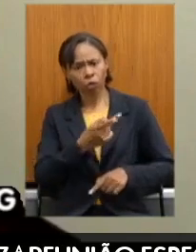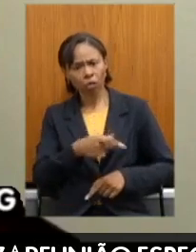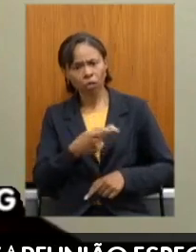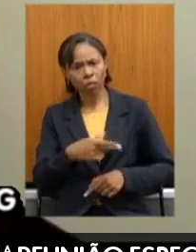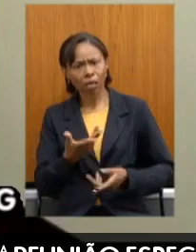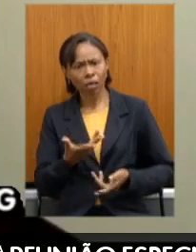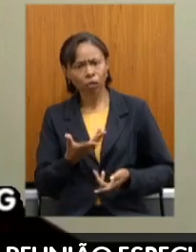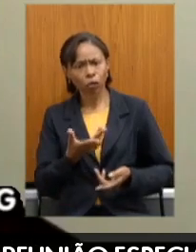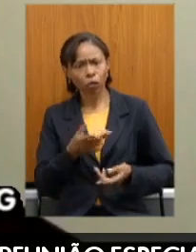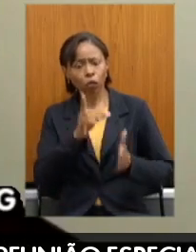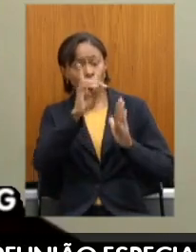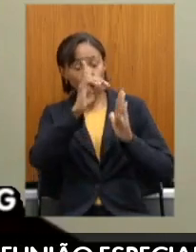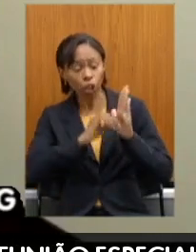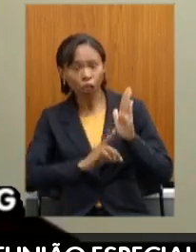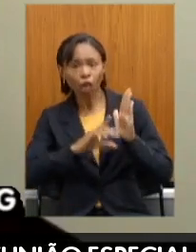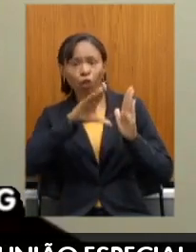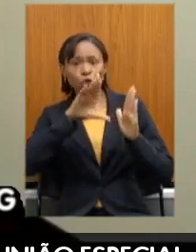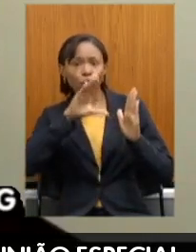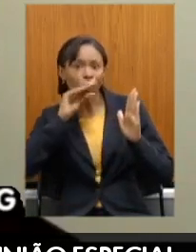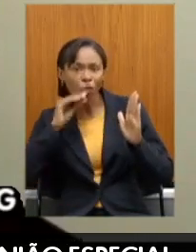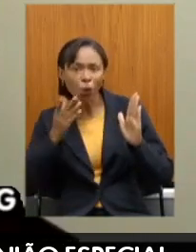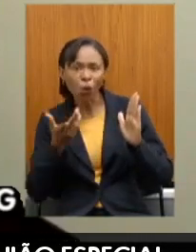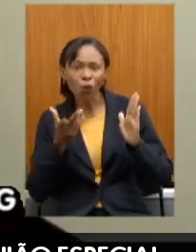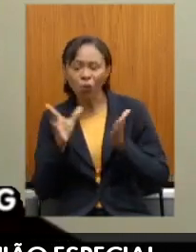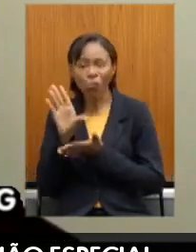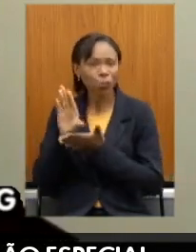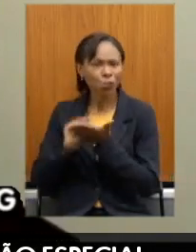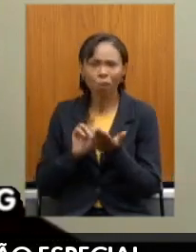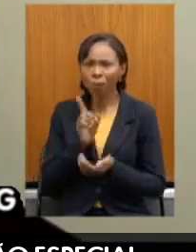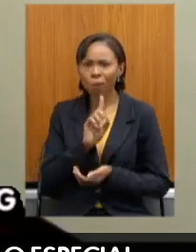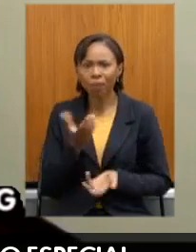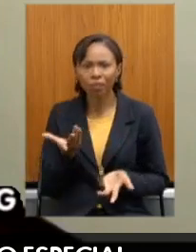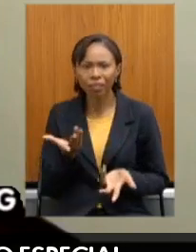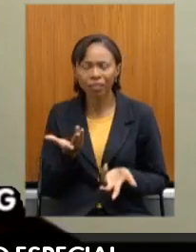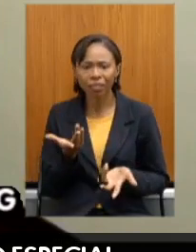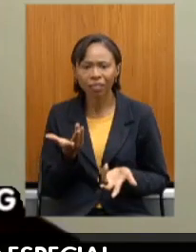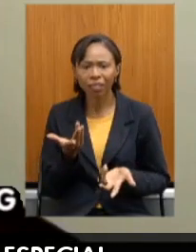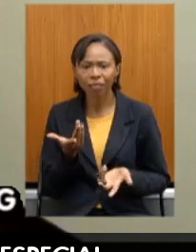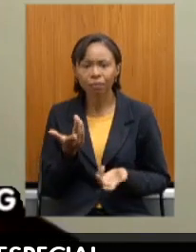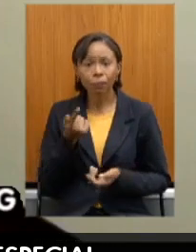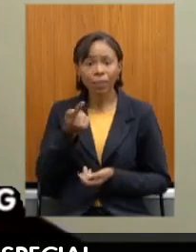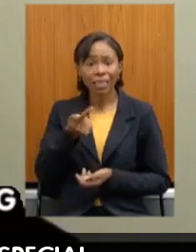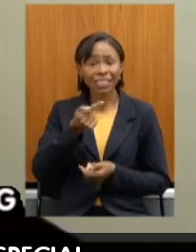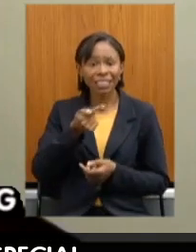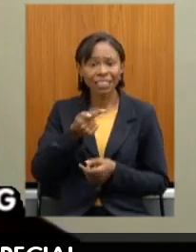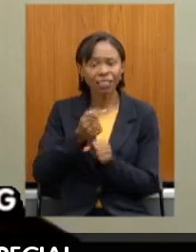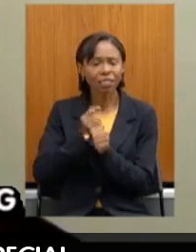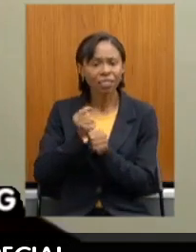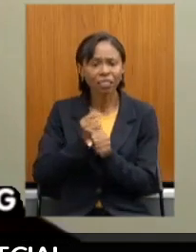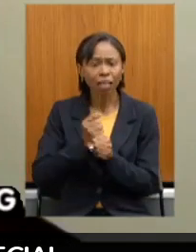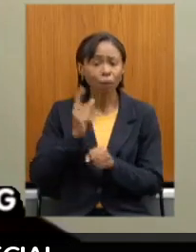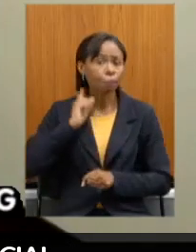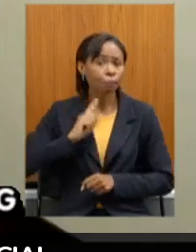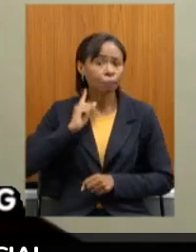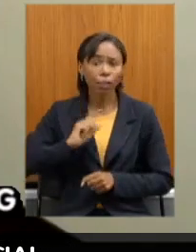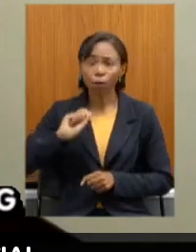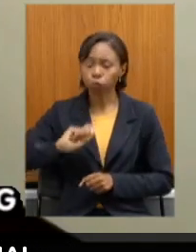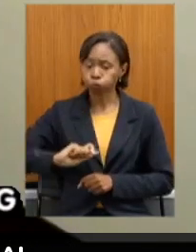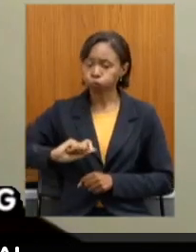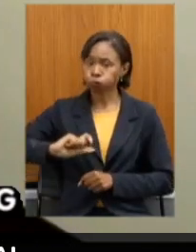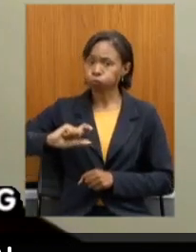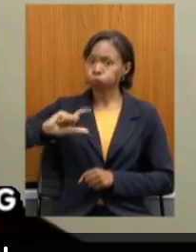copia? Há 7 anos, Minas Gerais não concede aumento de salário ou